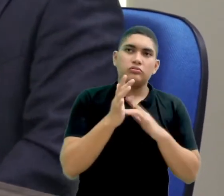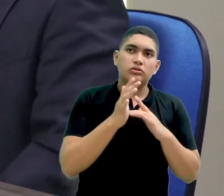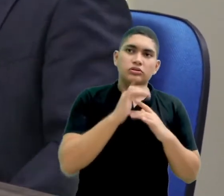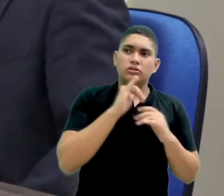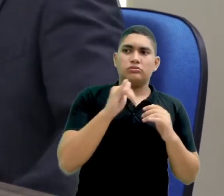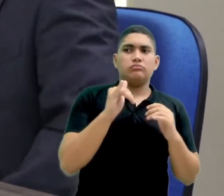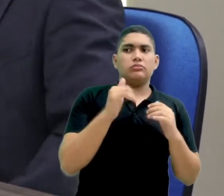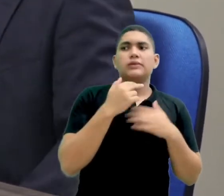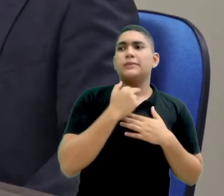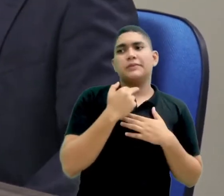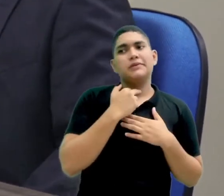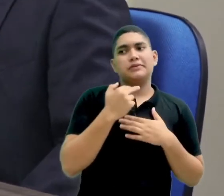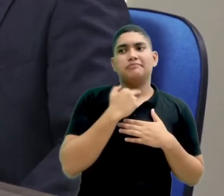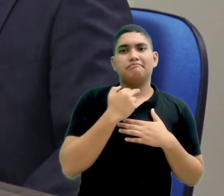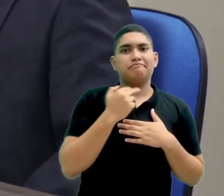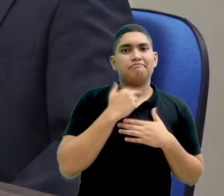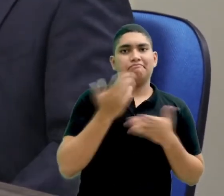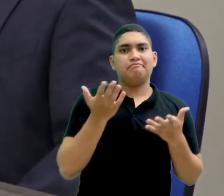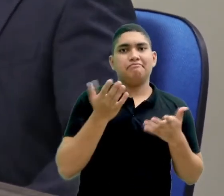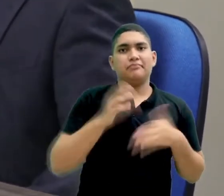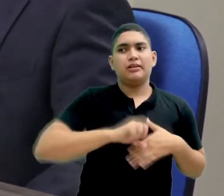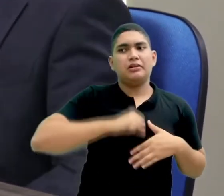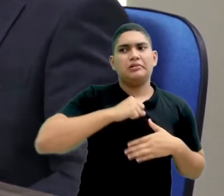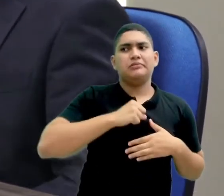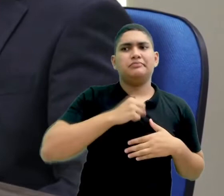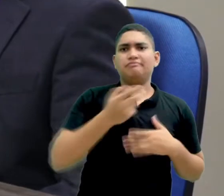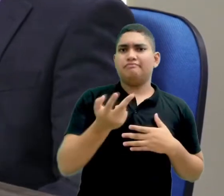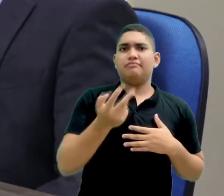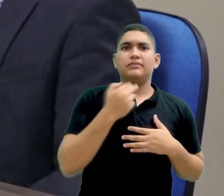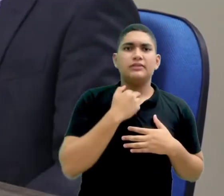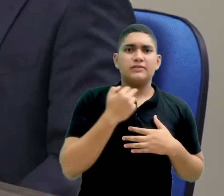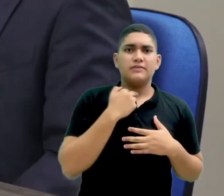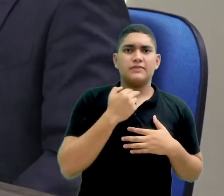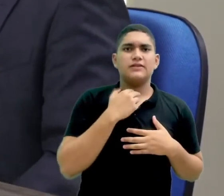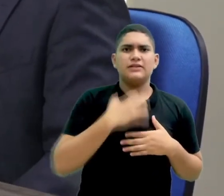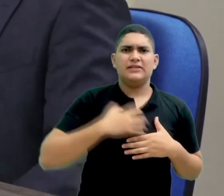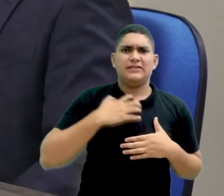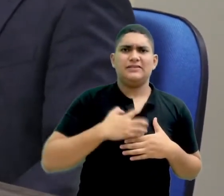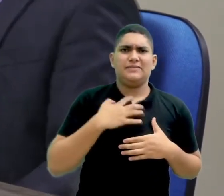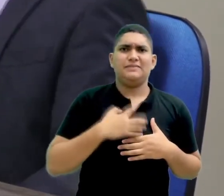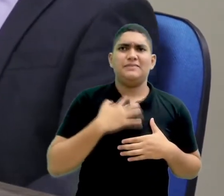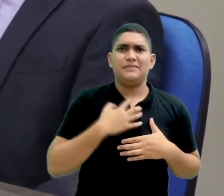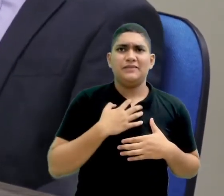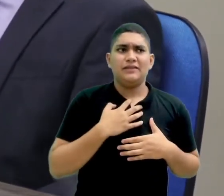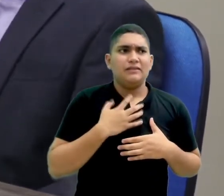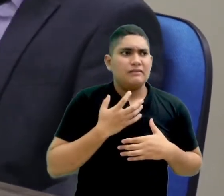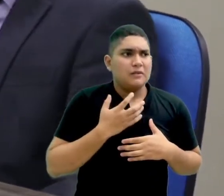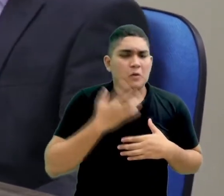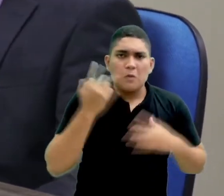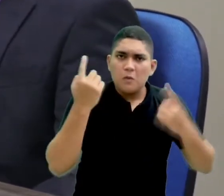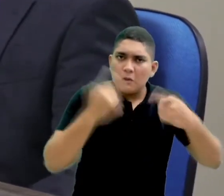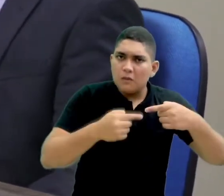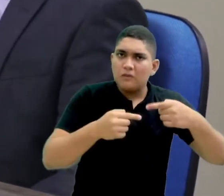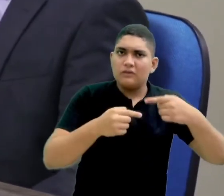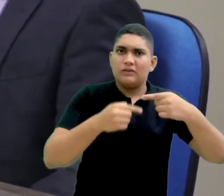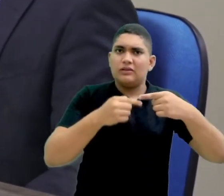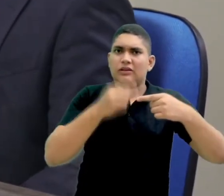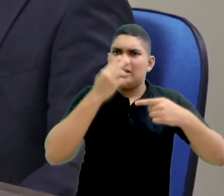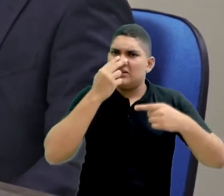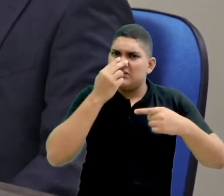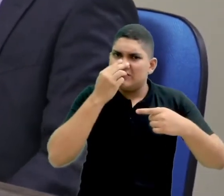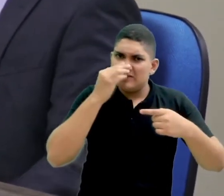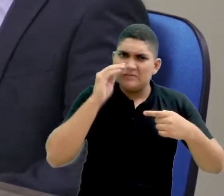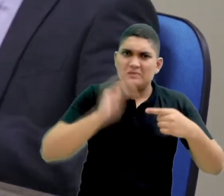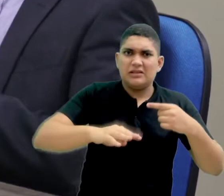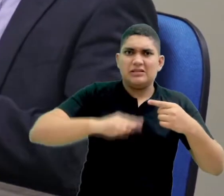estar odioso, né, ele não pode estar encolerizado, ele não pode estar irado ali, com esse desejo vingativo, de difamar, de fazer o mal contra